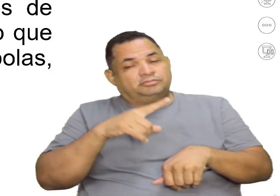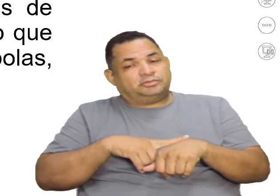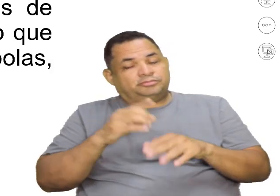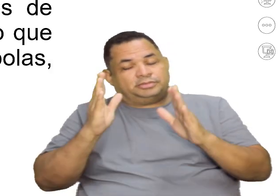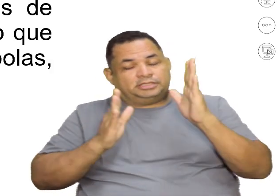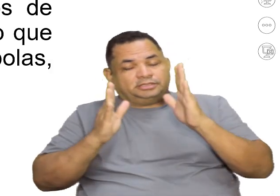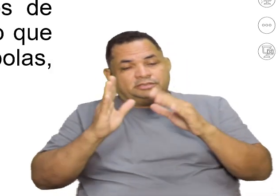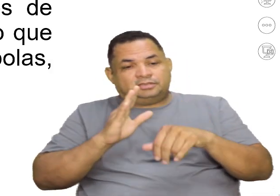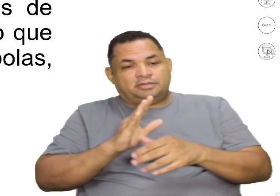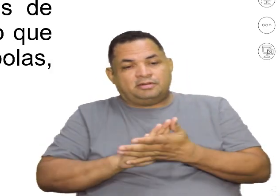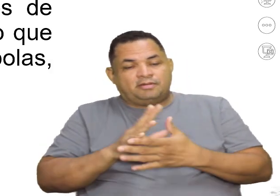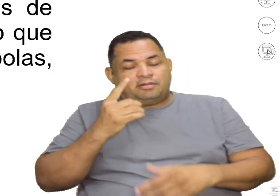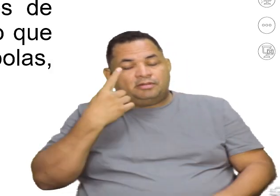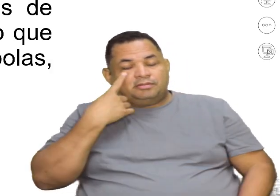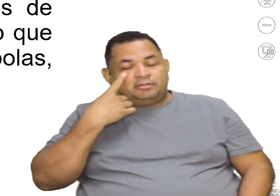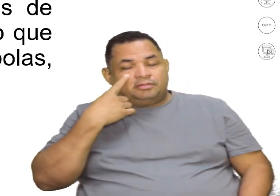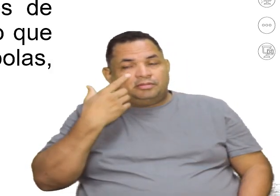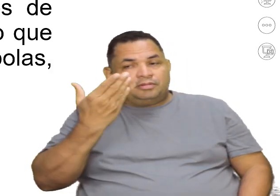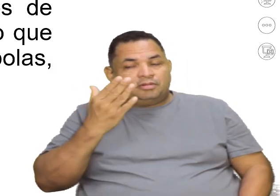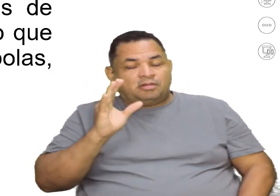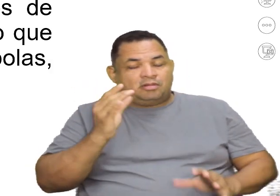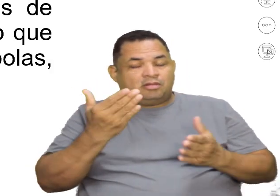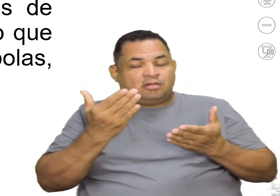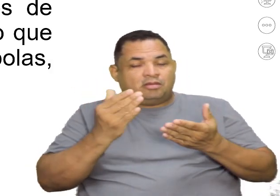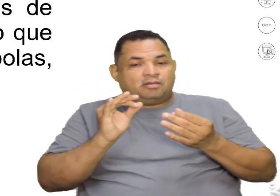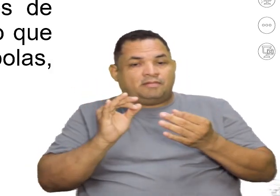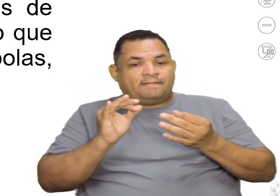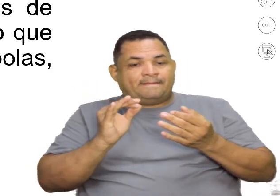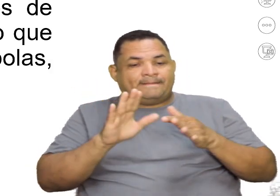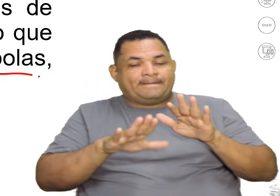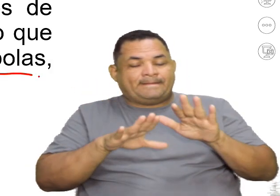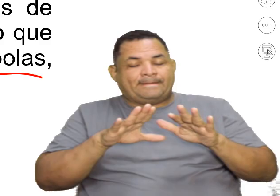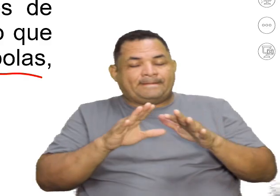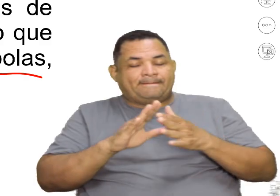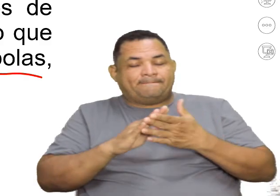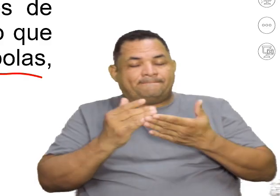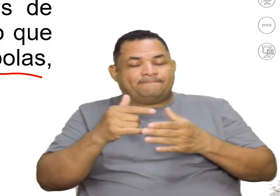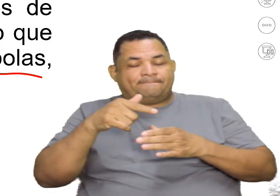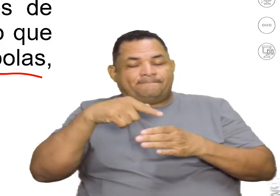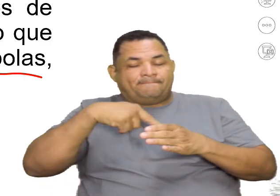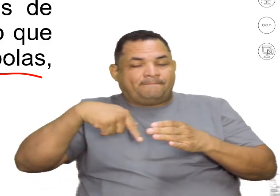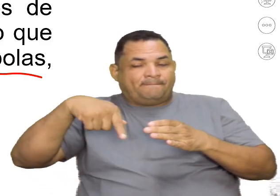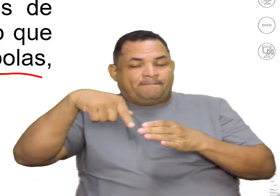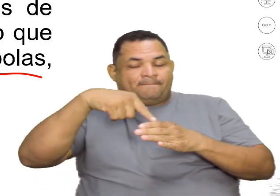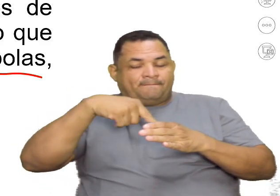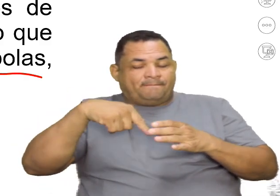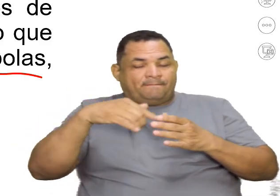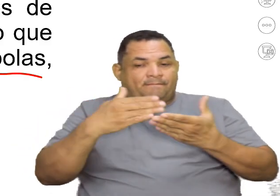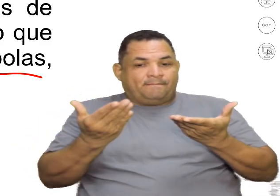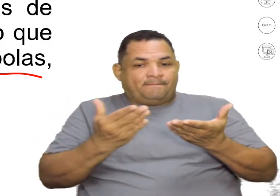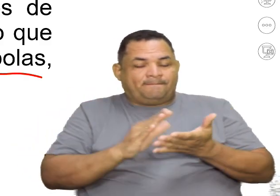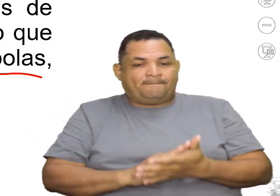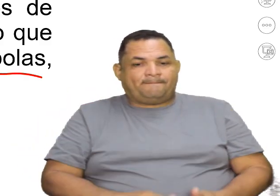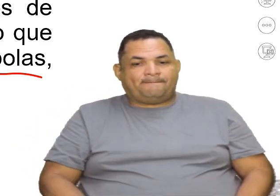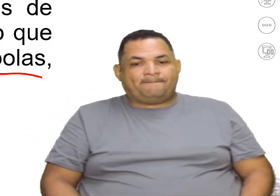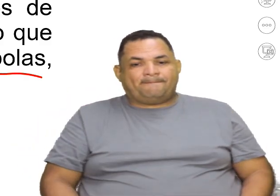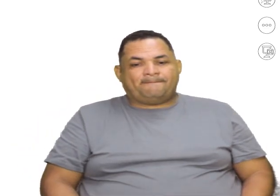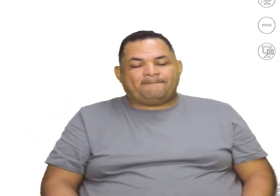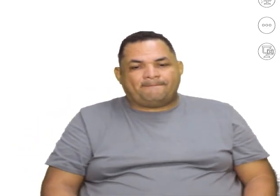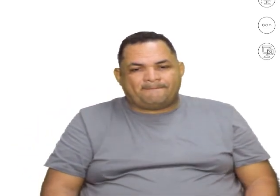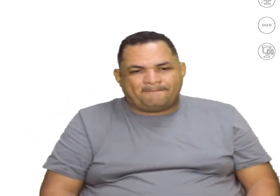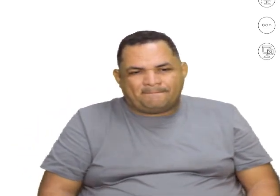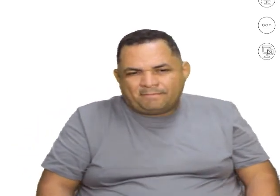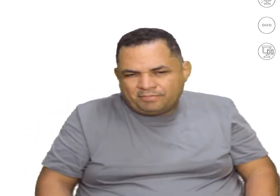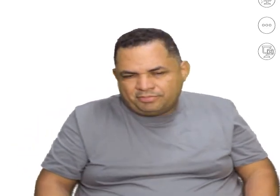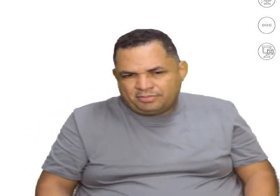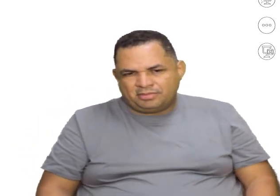temporária, observando no que diz respeito aos povos indígenas e quilombolas, respectivamente. Vamos